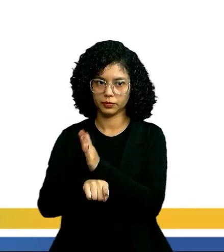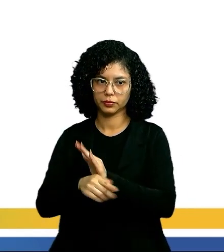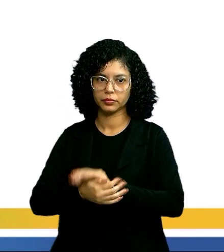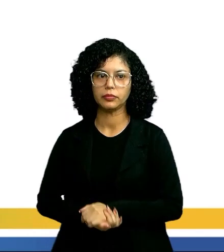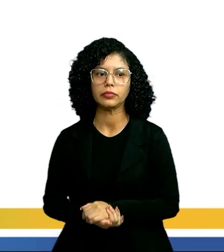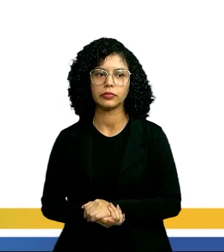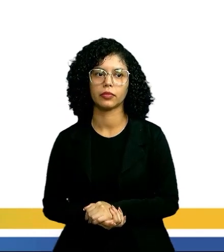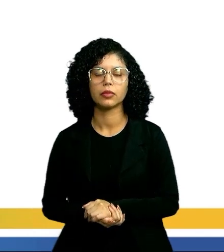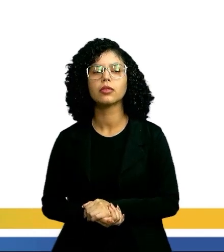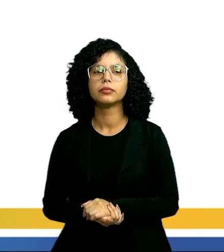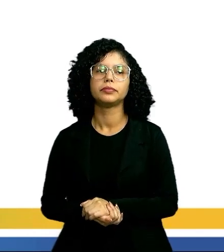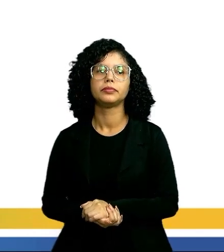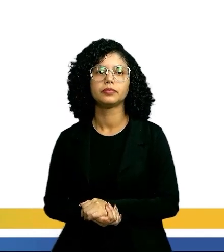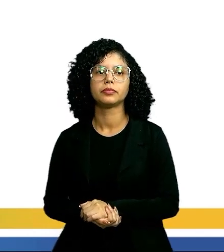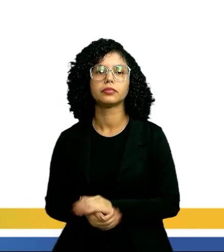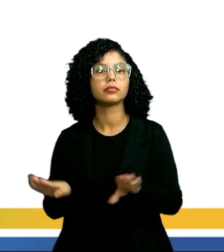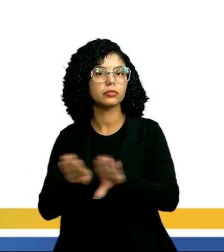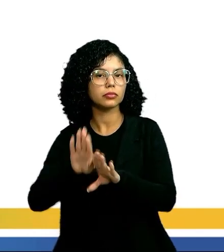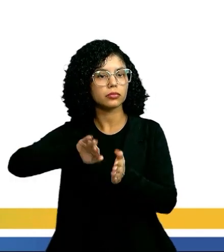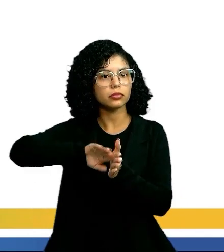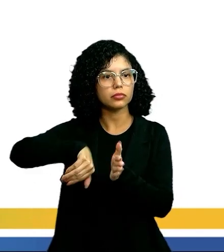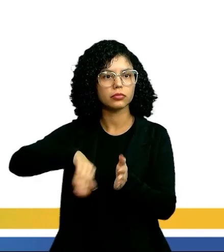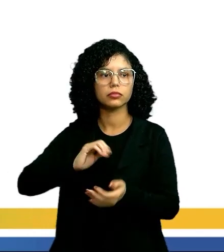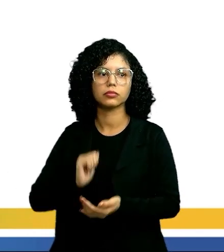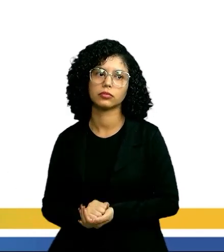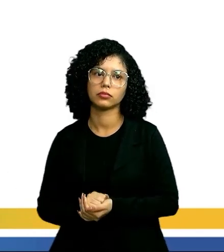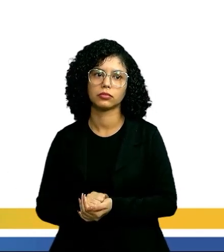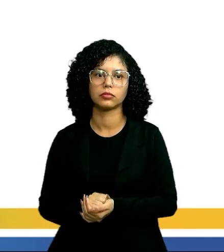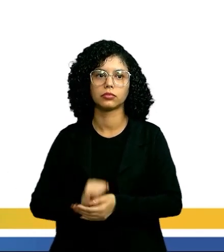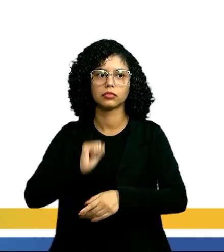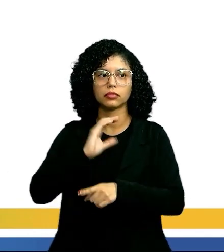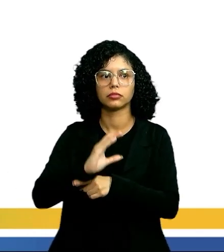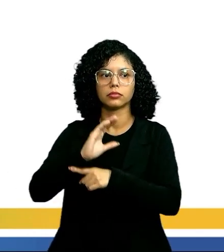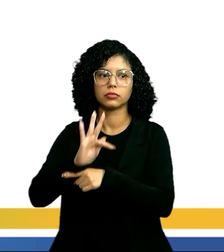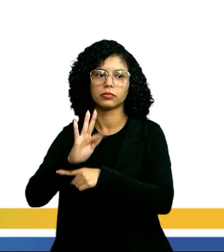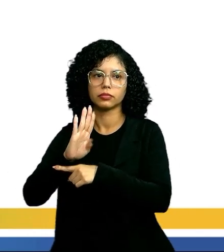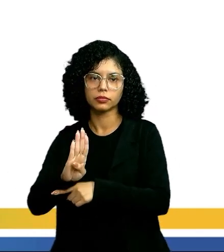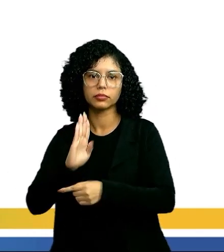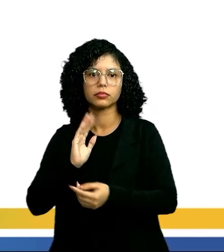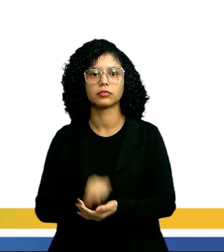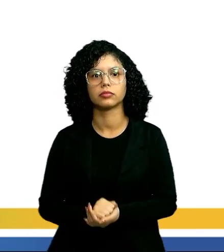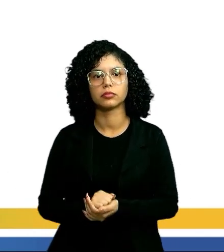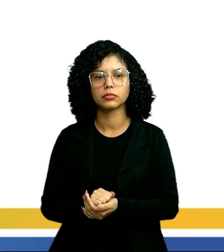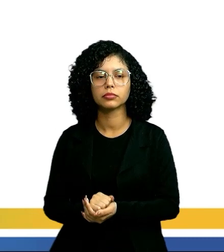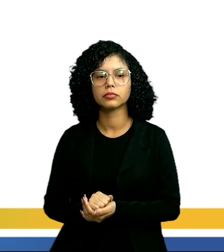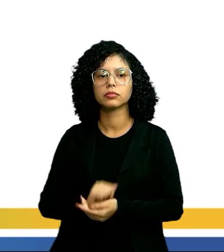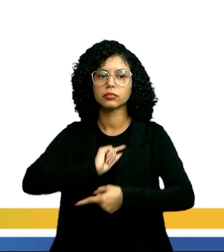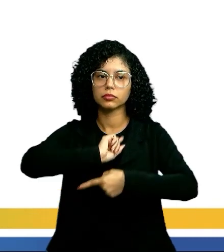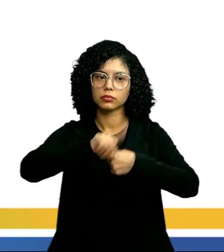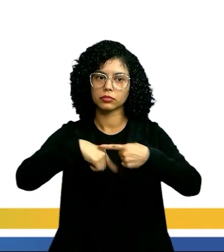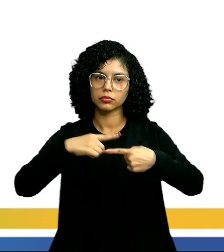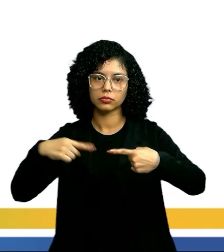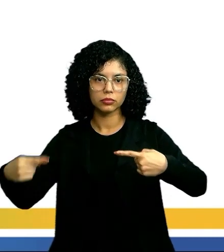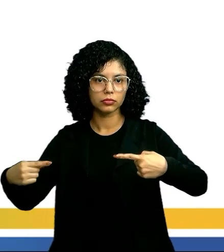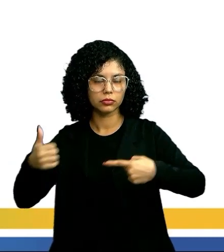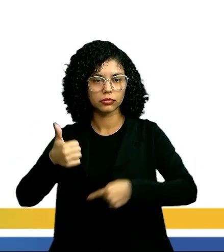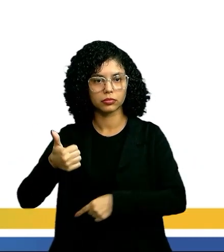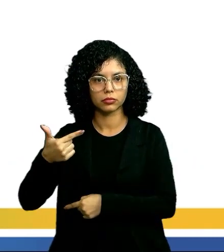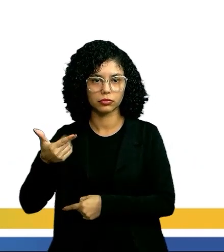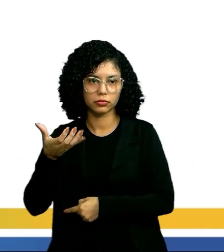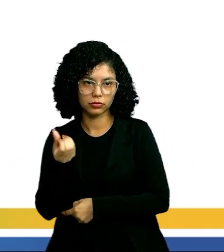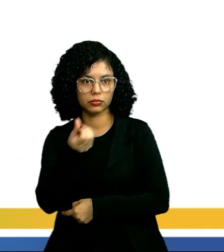questão. Também é retirada da coletânea SFB, Turbo 6.0, o livro de Química,